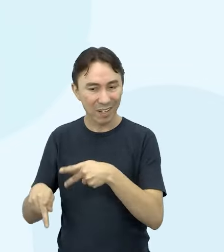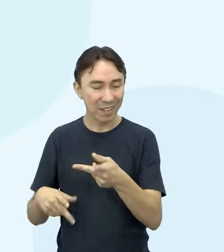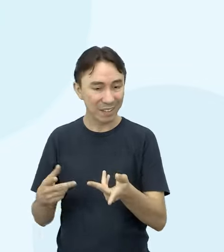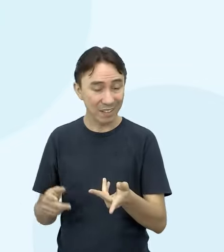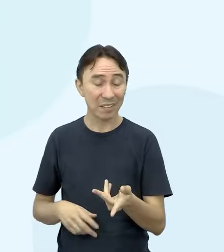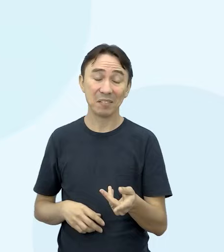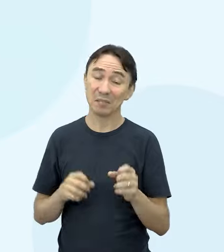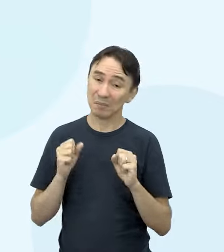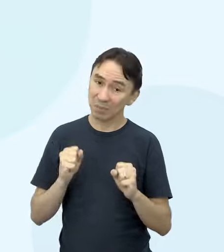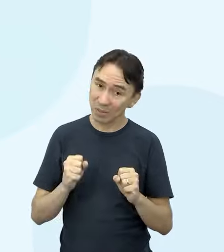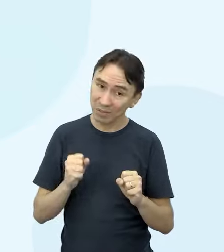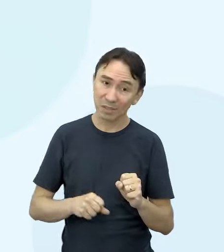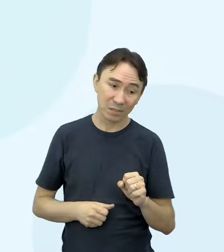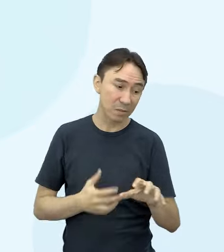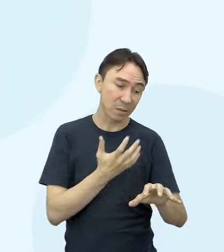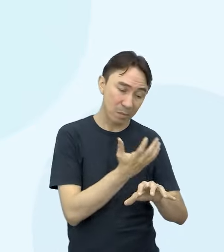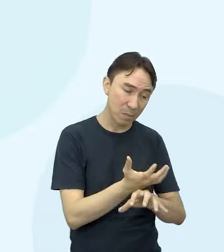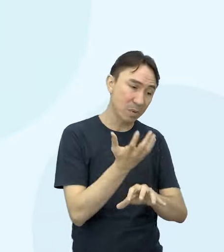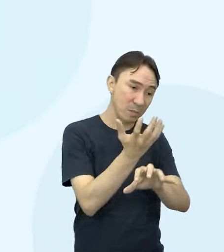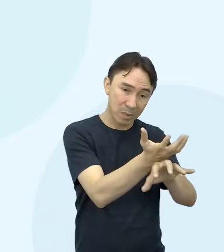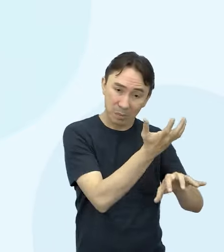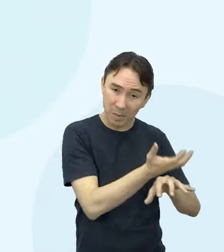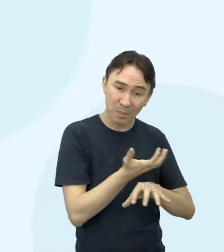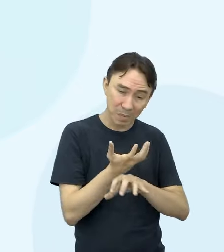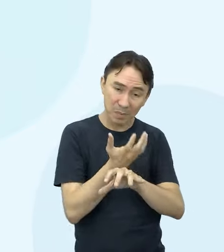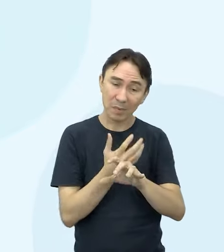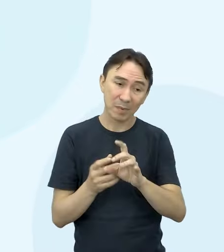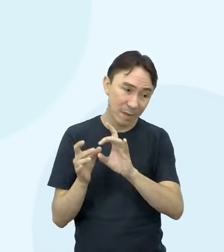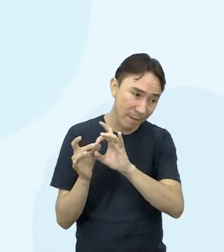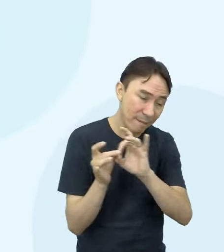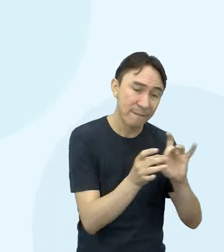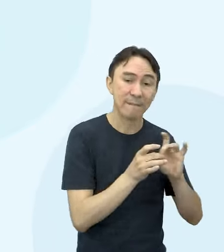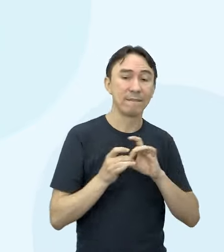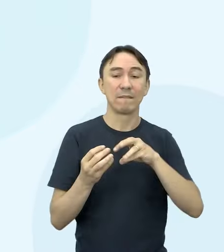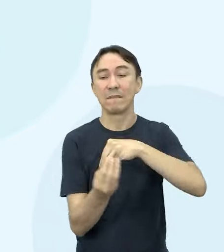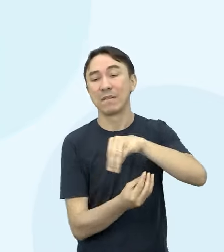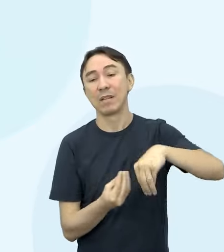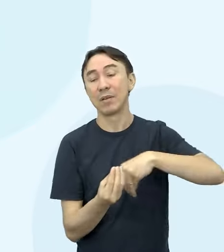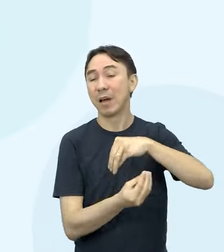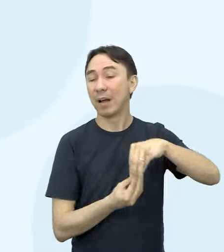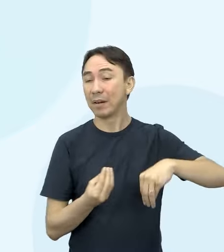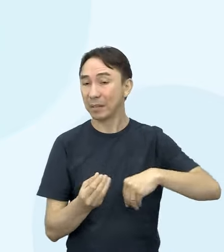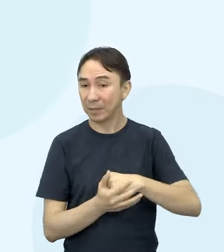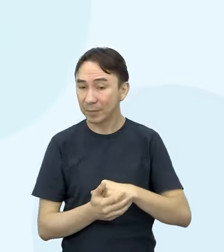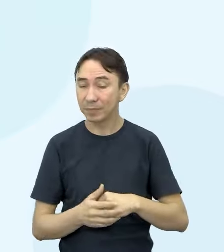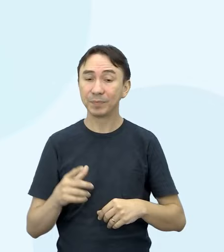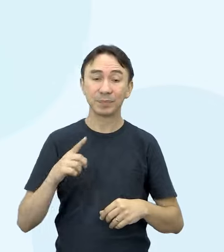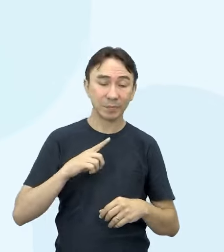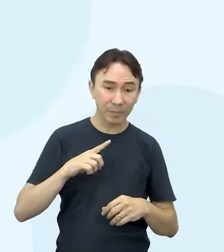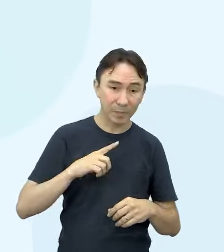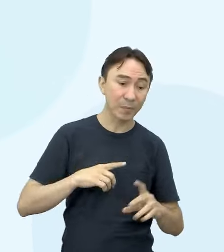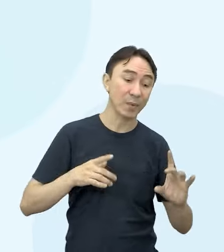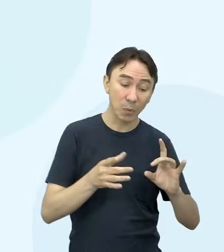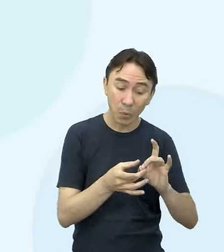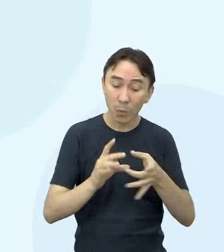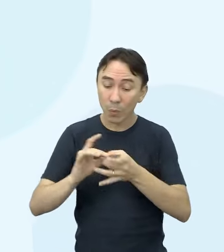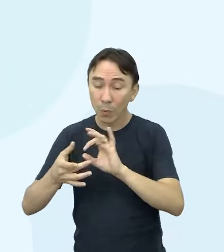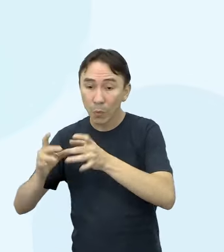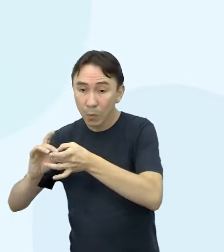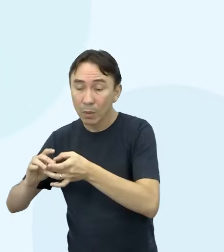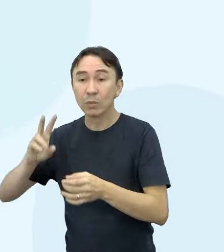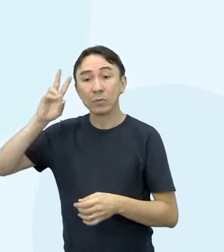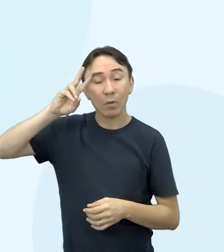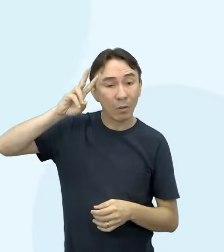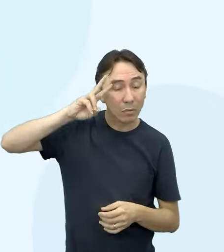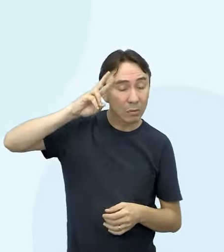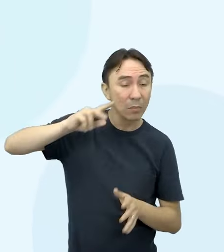com os demais componentes, né? Então, a partir desses contextos históricos específicos, né, que os estudantes eles podem selecionar ali